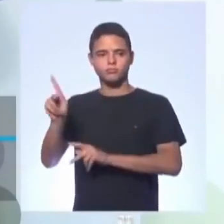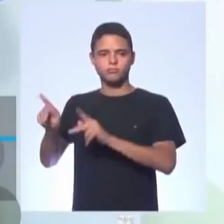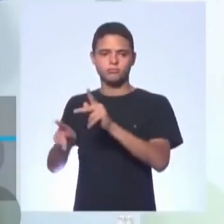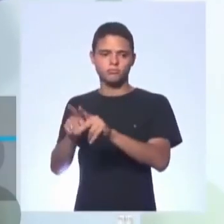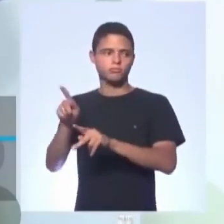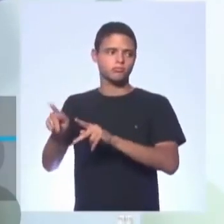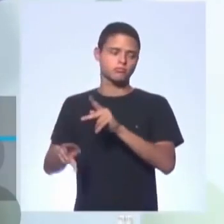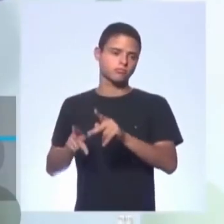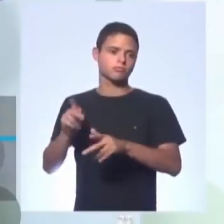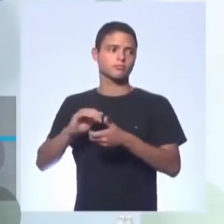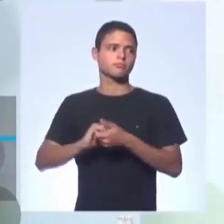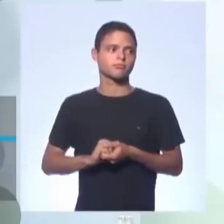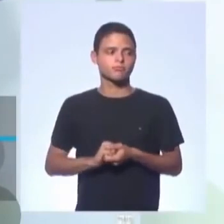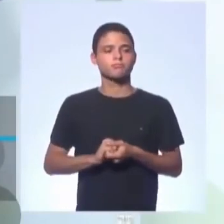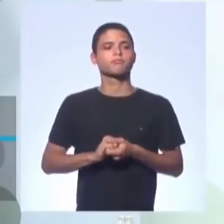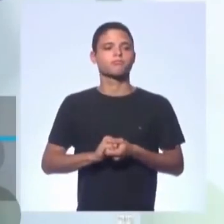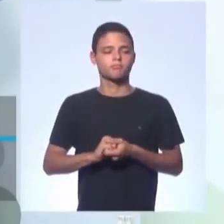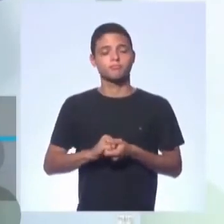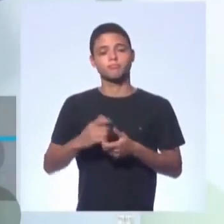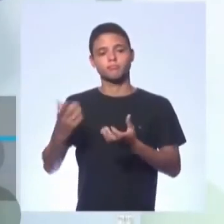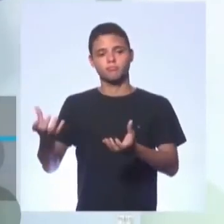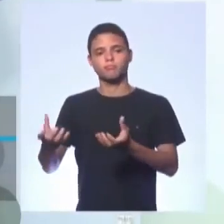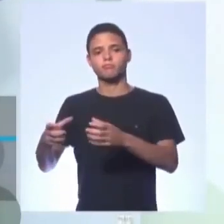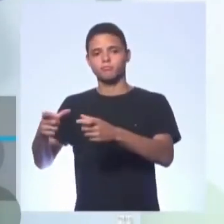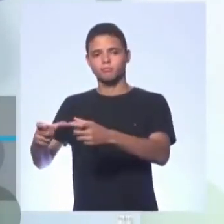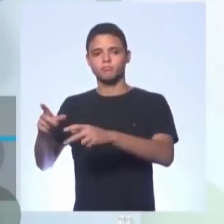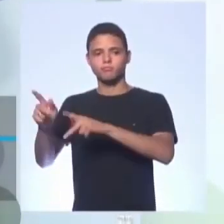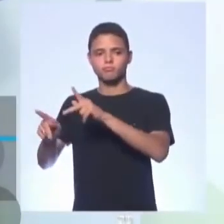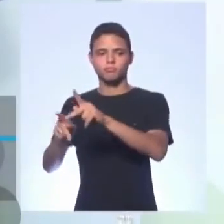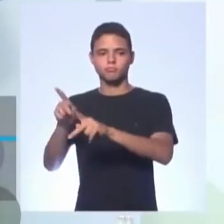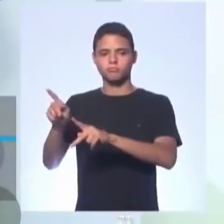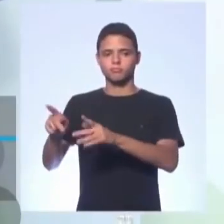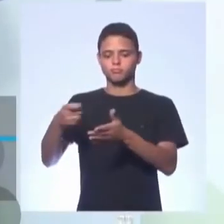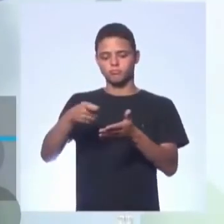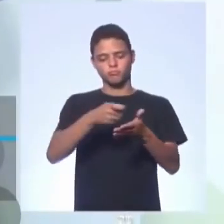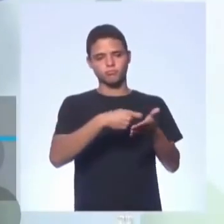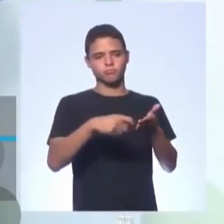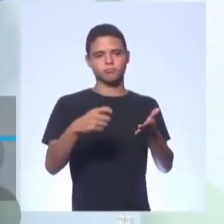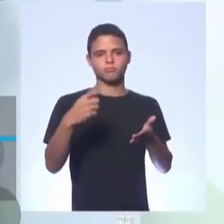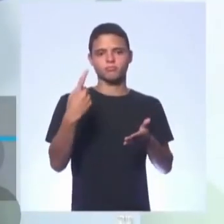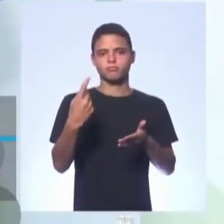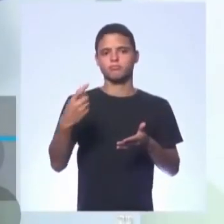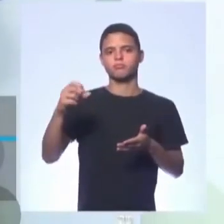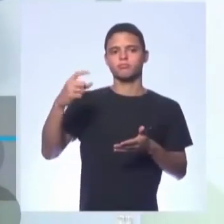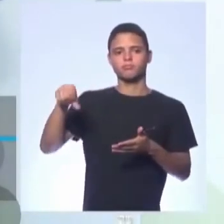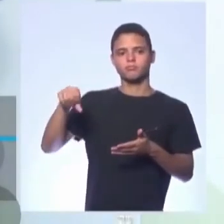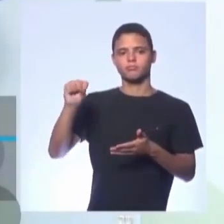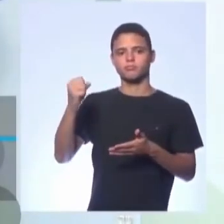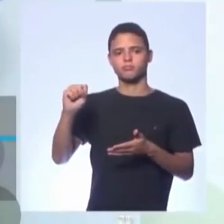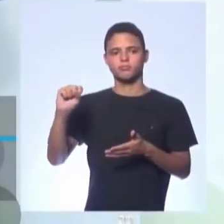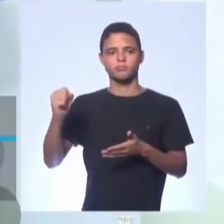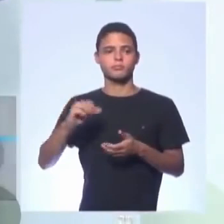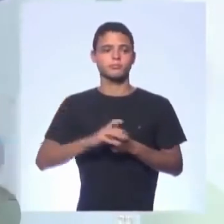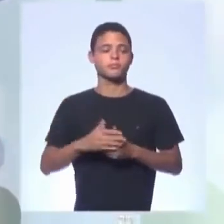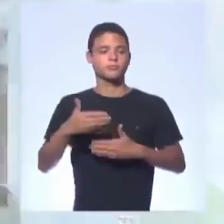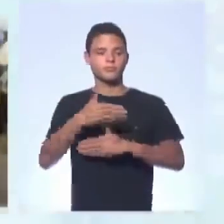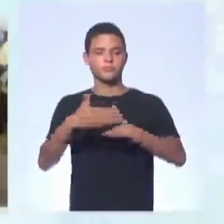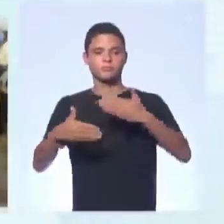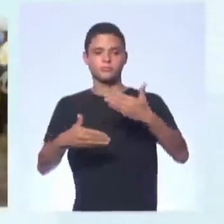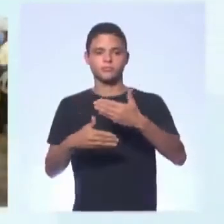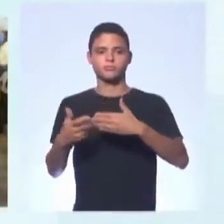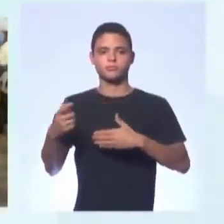aí de Constituição Cidadã, né, assinada em 1988. Vamos lá para a próxima tela, que nós temos também uma